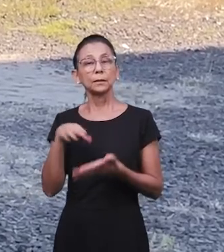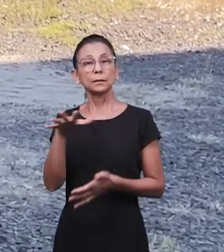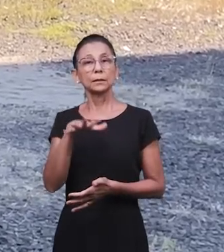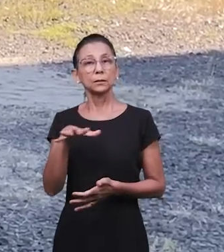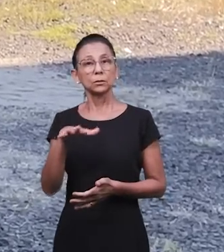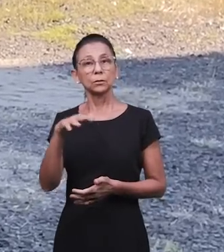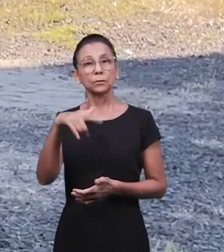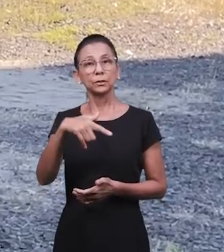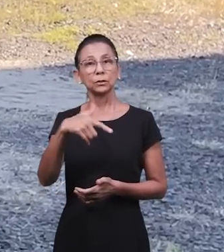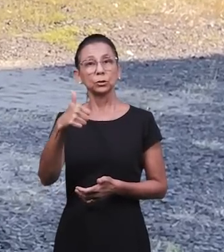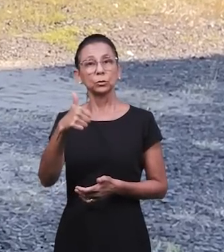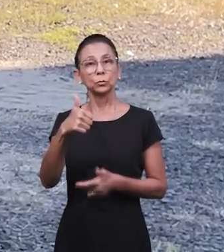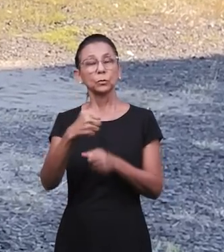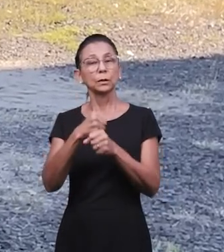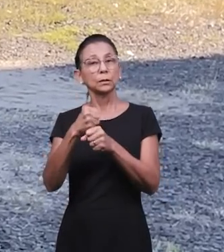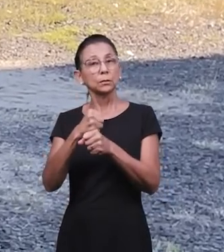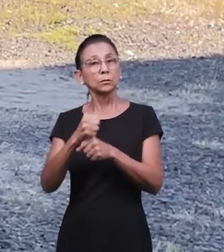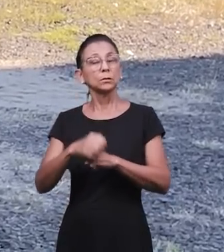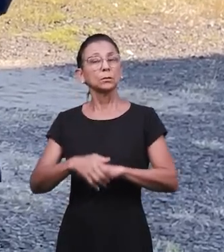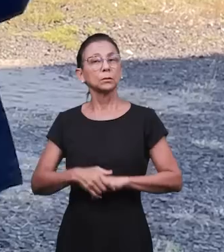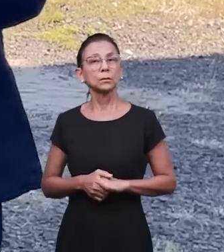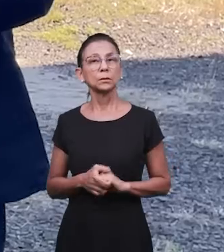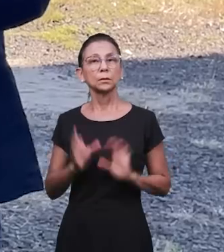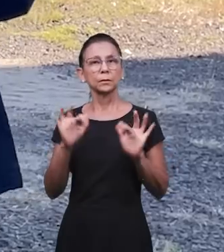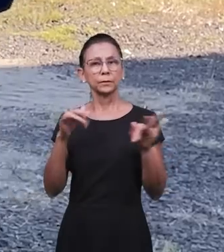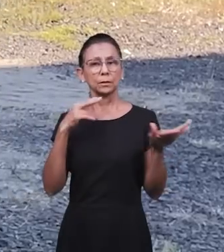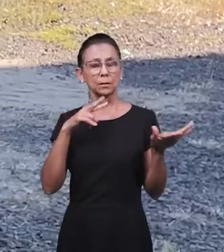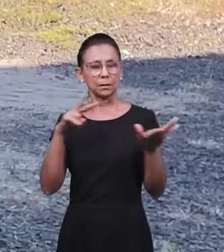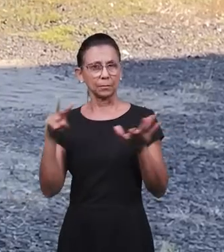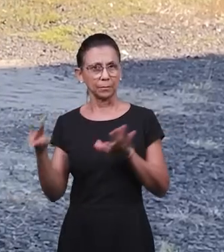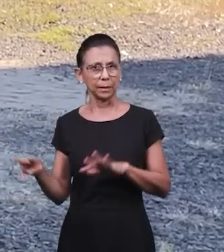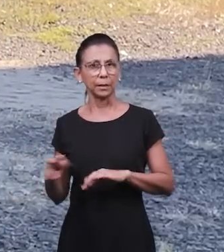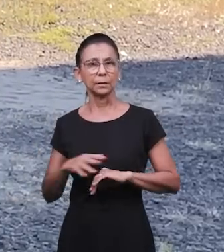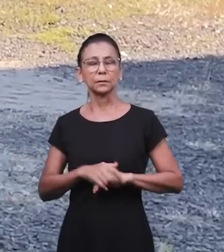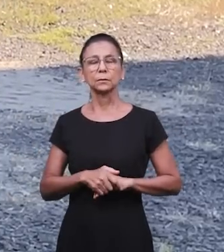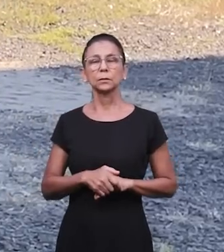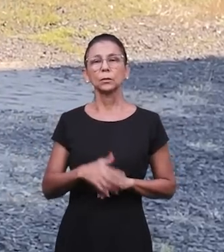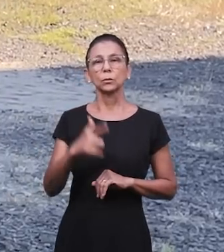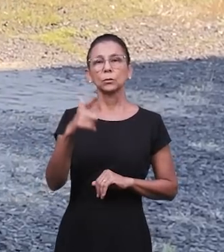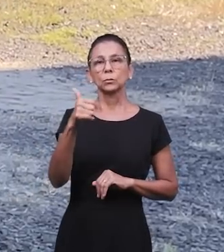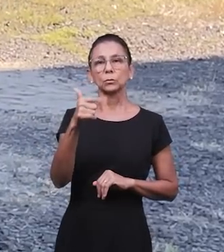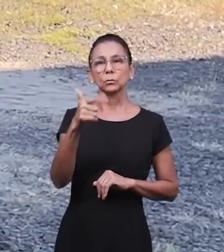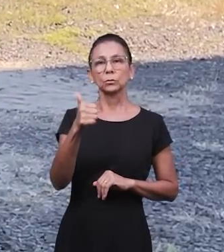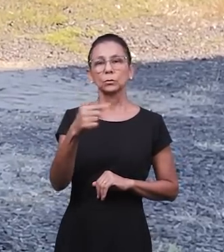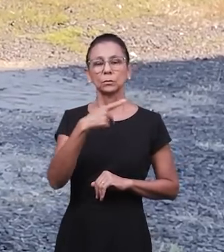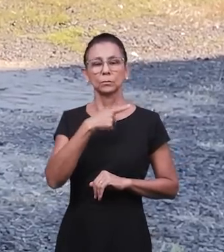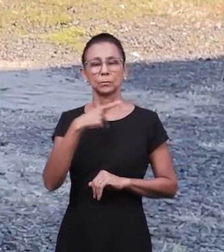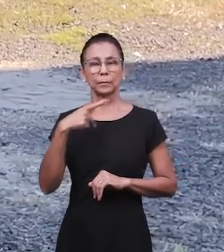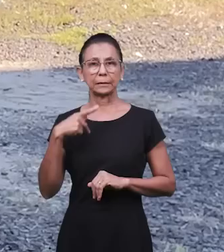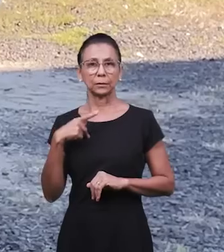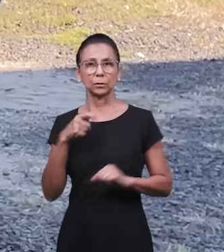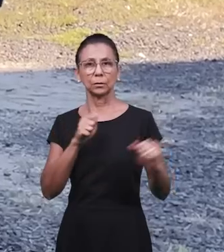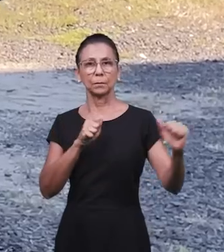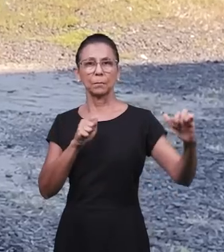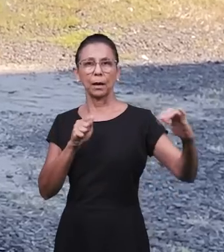igreja em Xanxerê. E nesse final de semana nós recebemos aqui 12 pastores que vieram da região